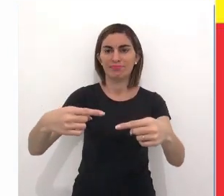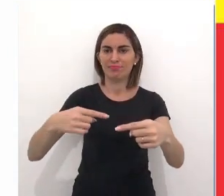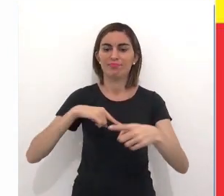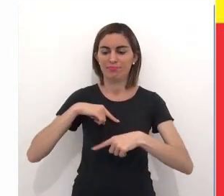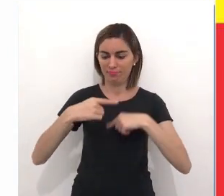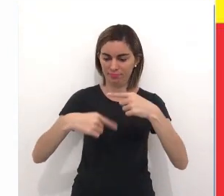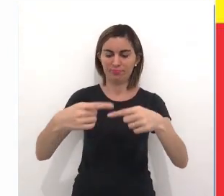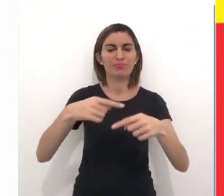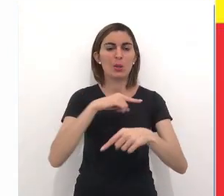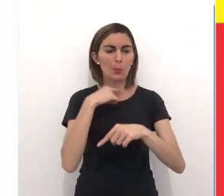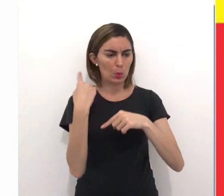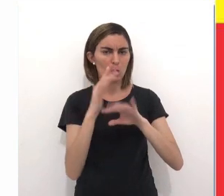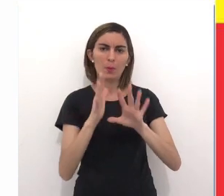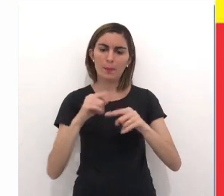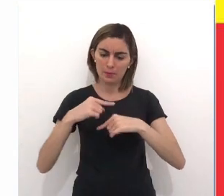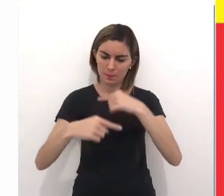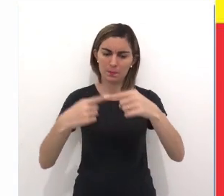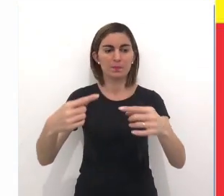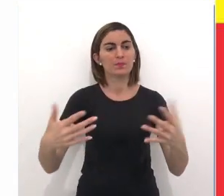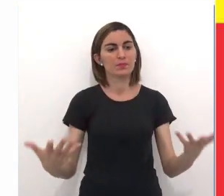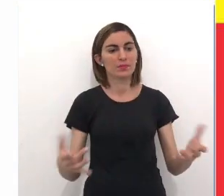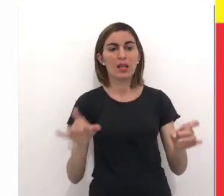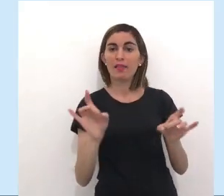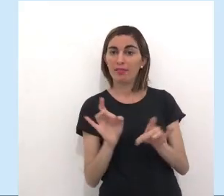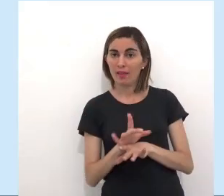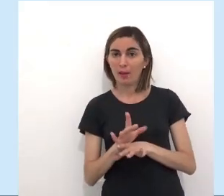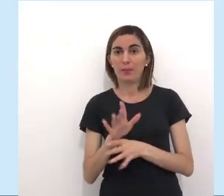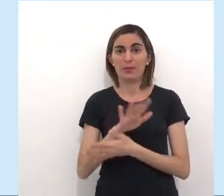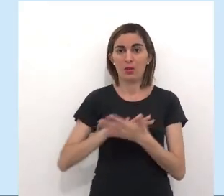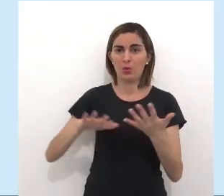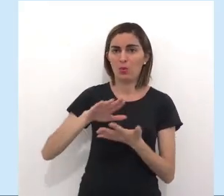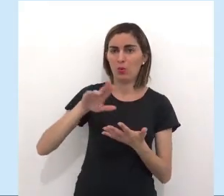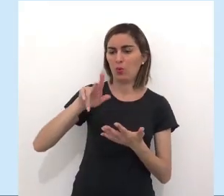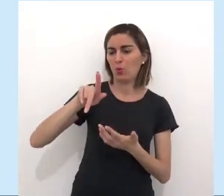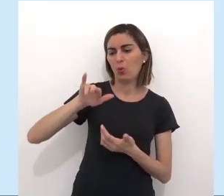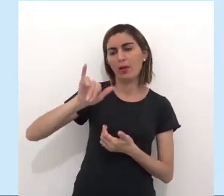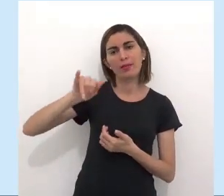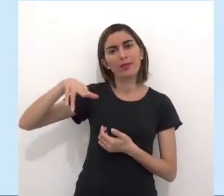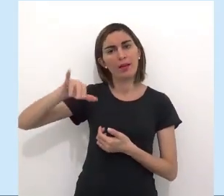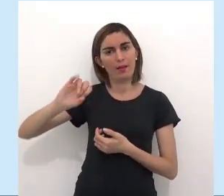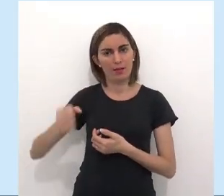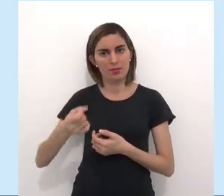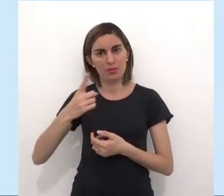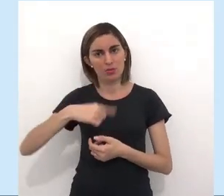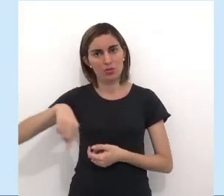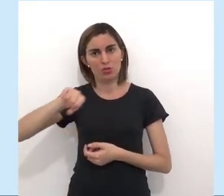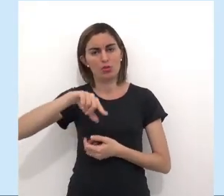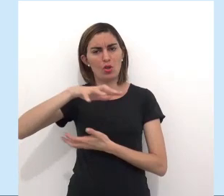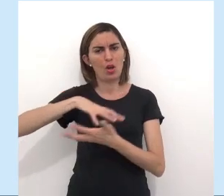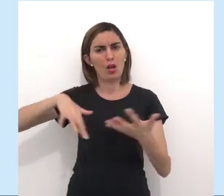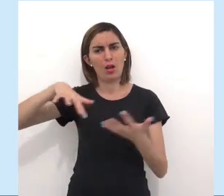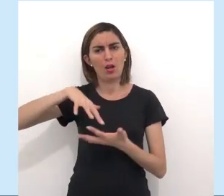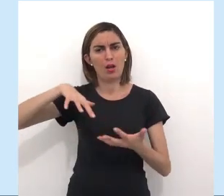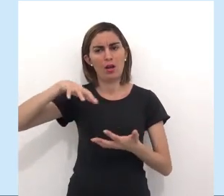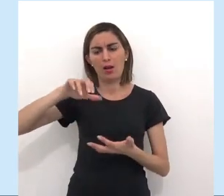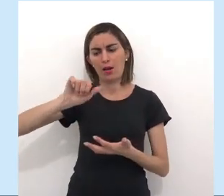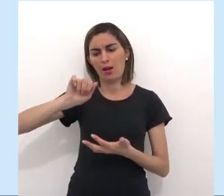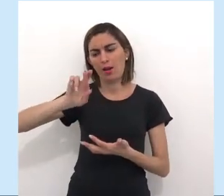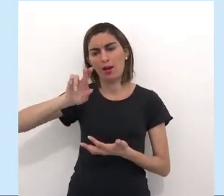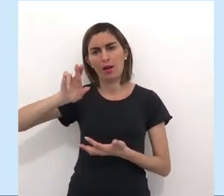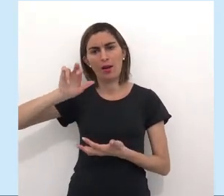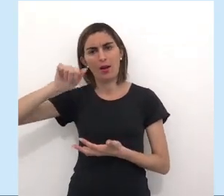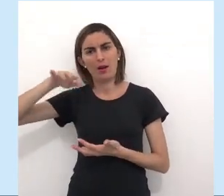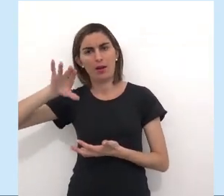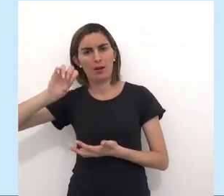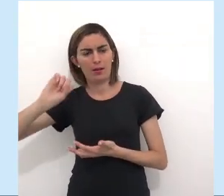deixando grande descendência, né? Então aí termina a revolta dos Guanais e a gente vai para a revolta